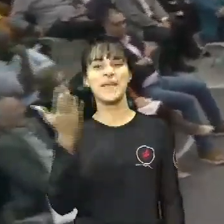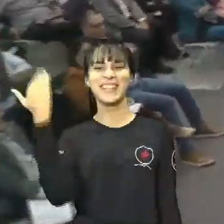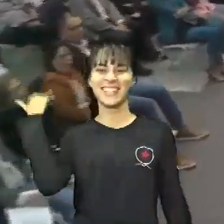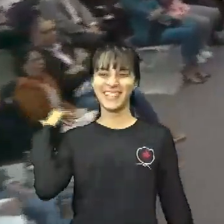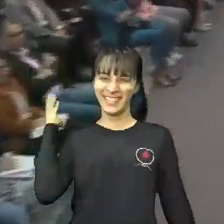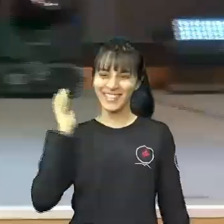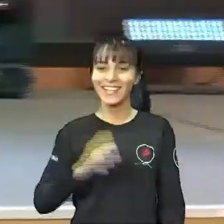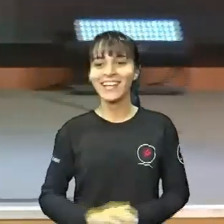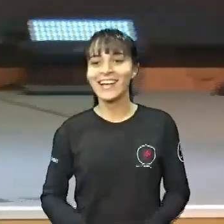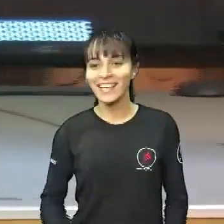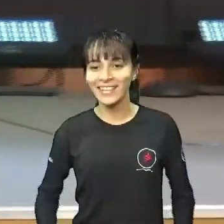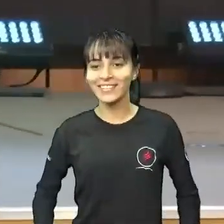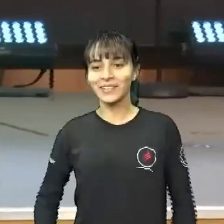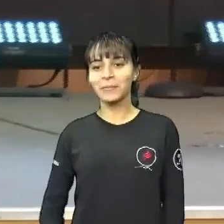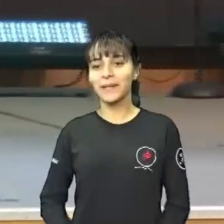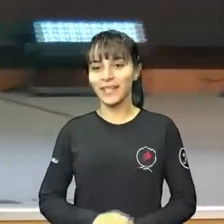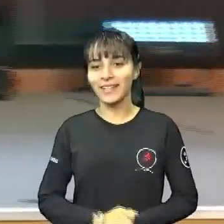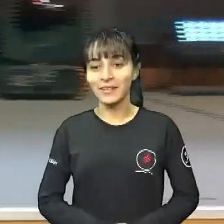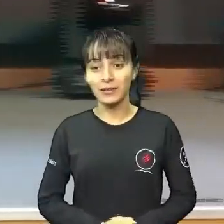cedo